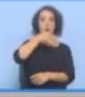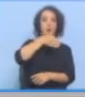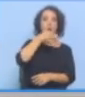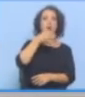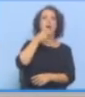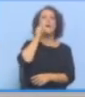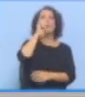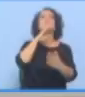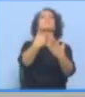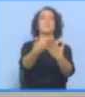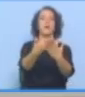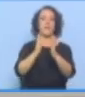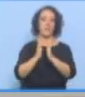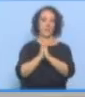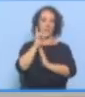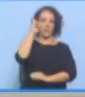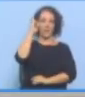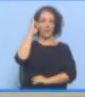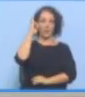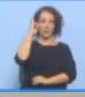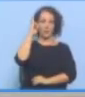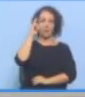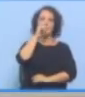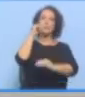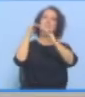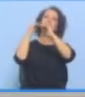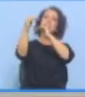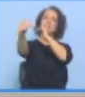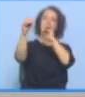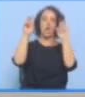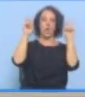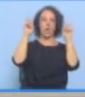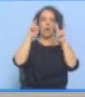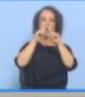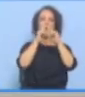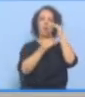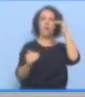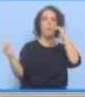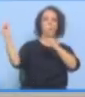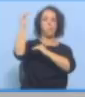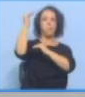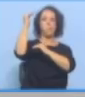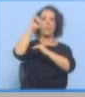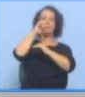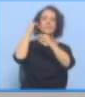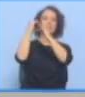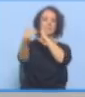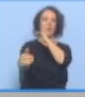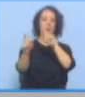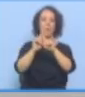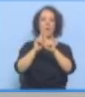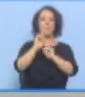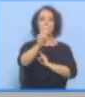Deus. Vem da transcendência, vem do céu, transcendência significada aqui pelo céu.